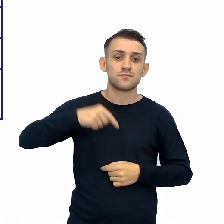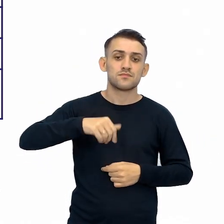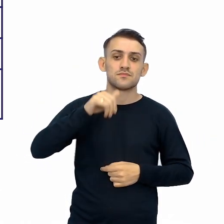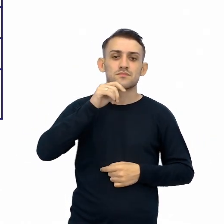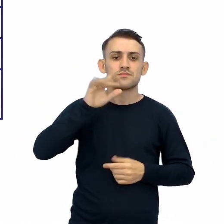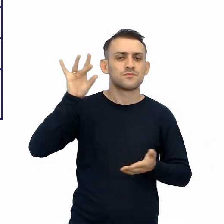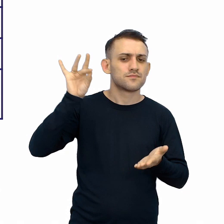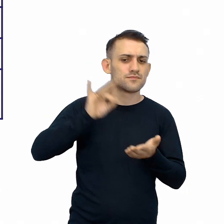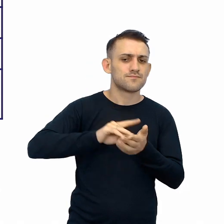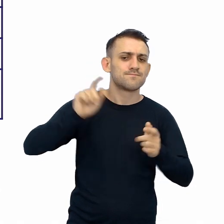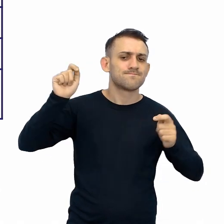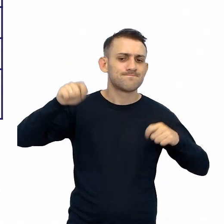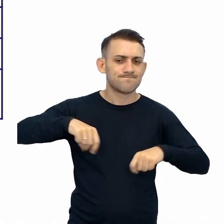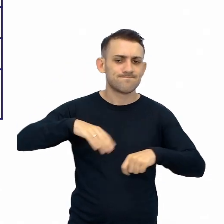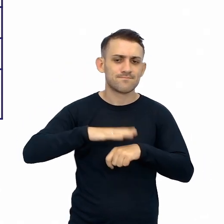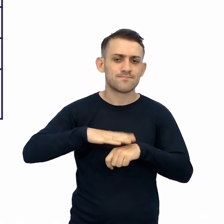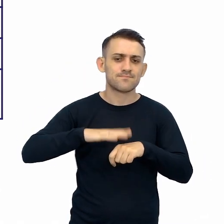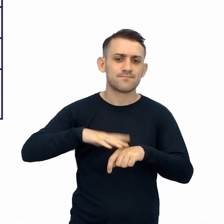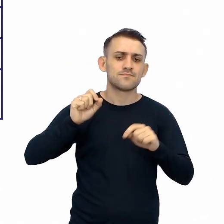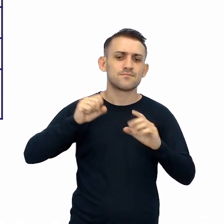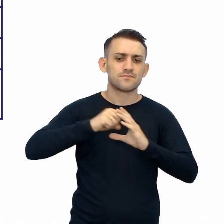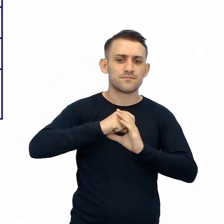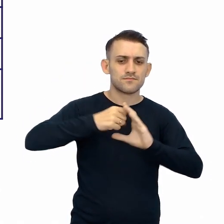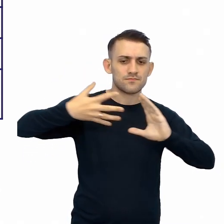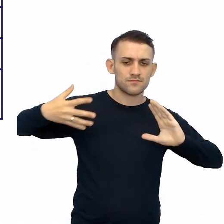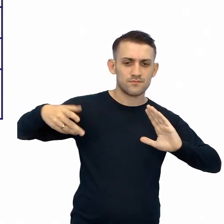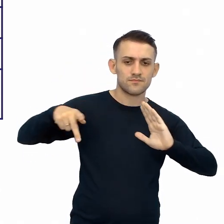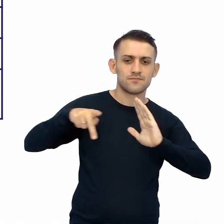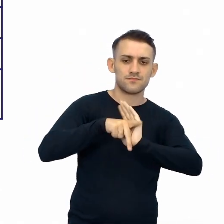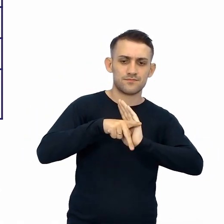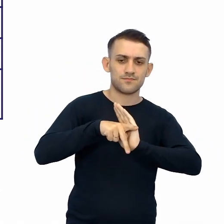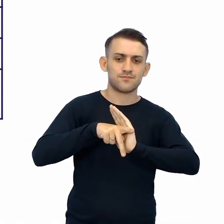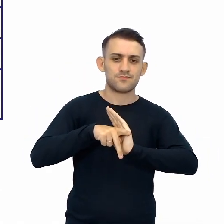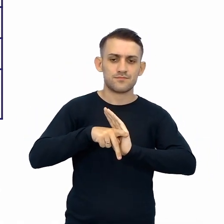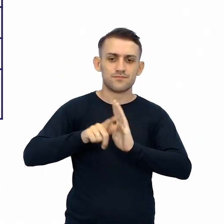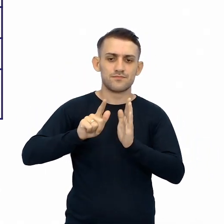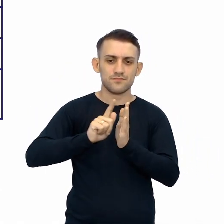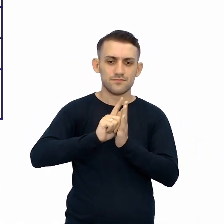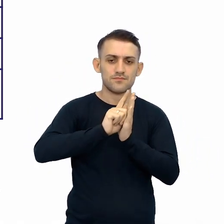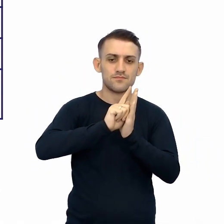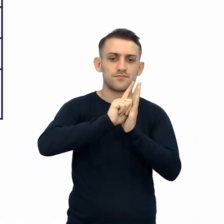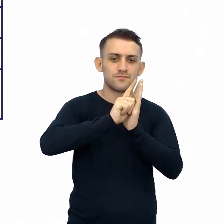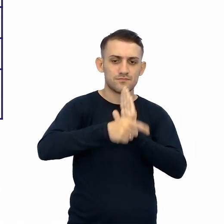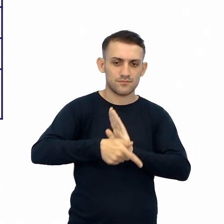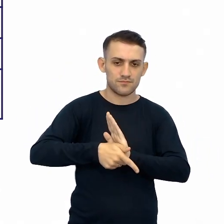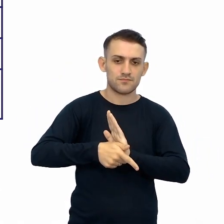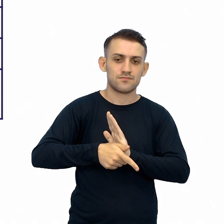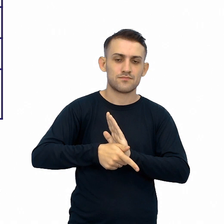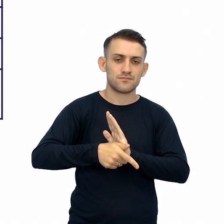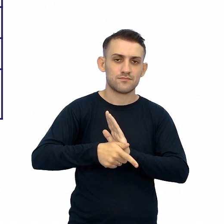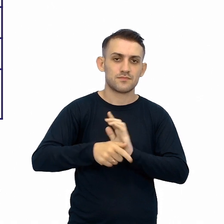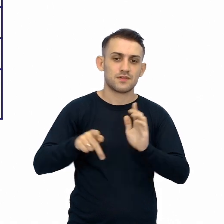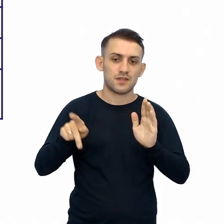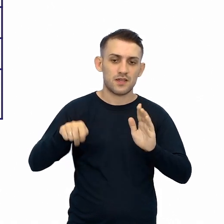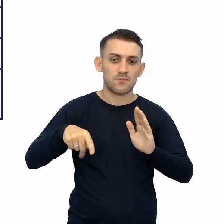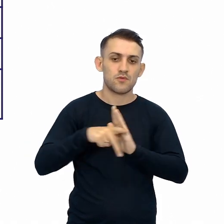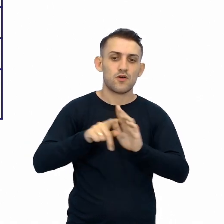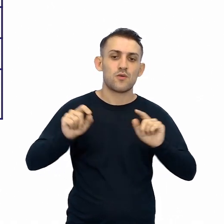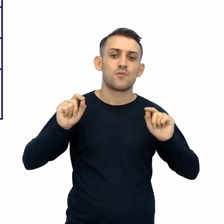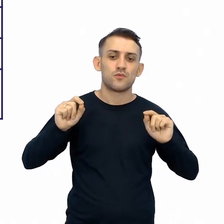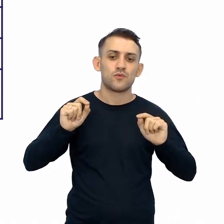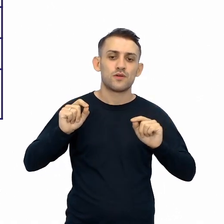de fato, consolidem as características dos gêneros desse campo, que é o